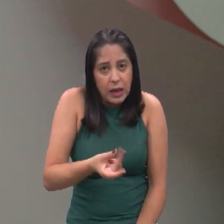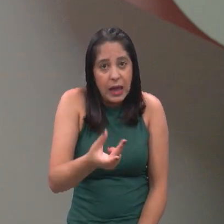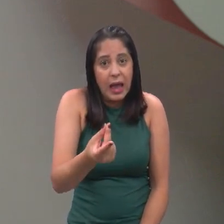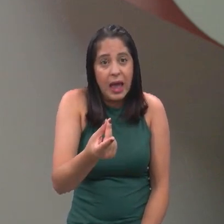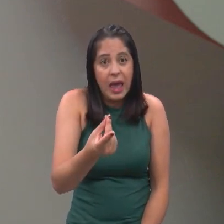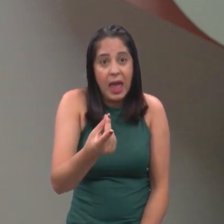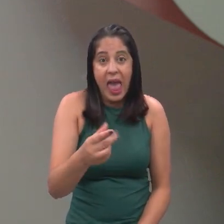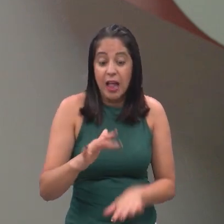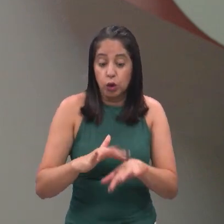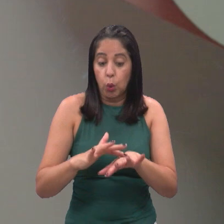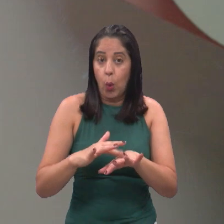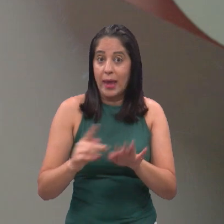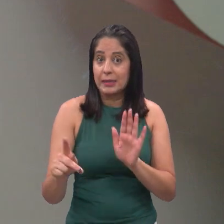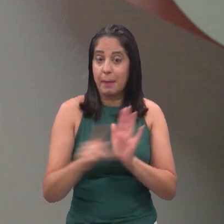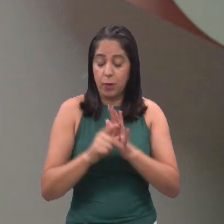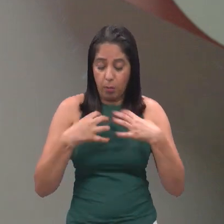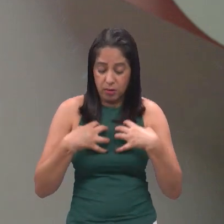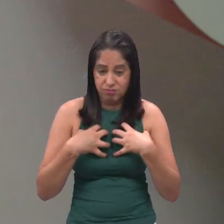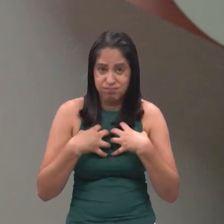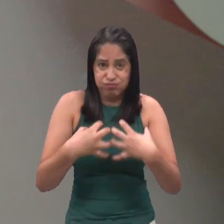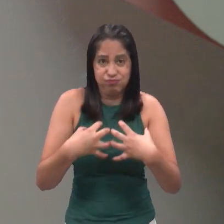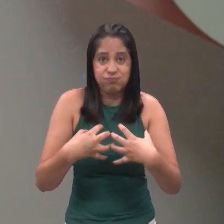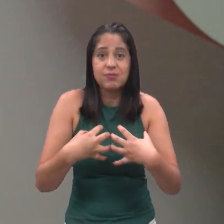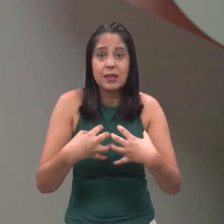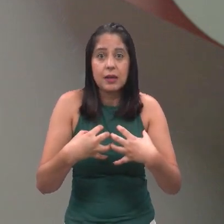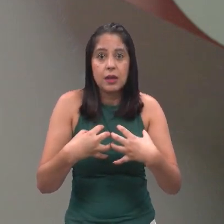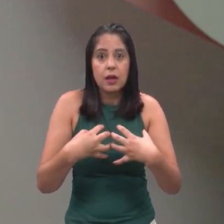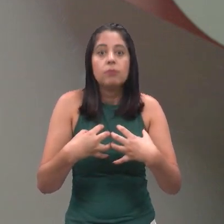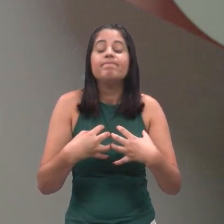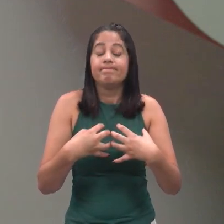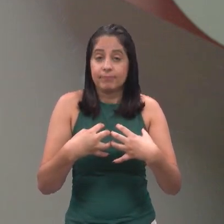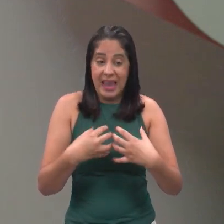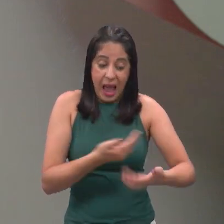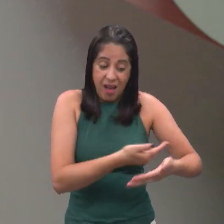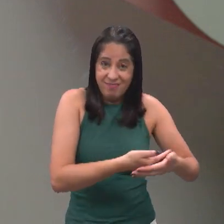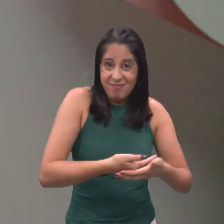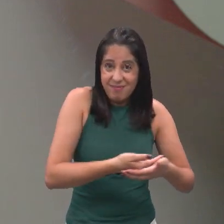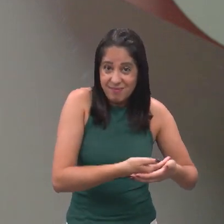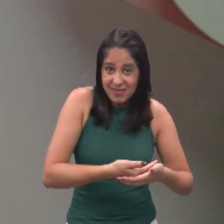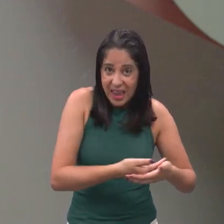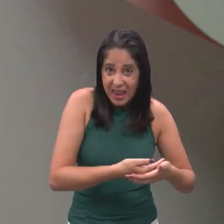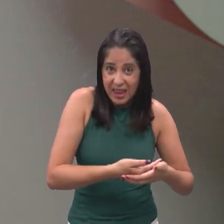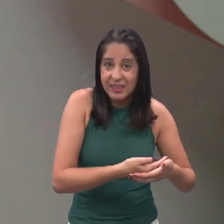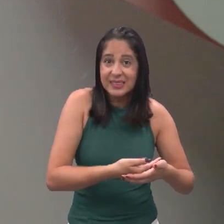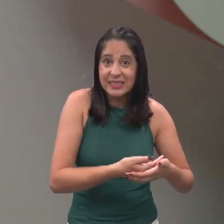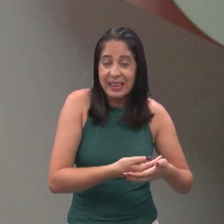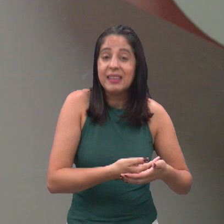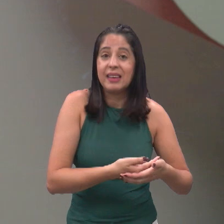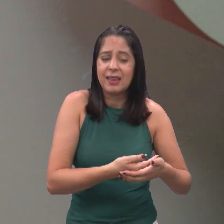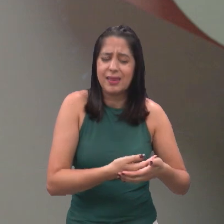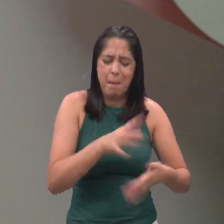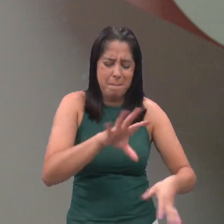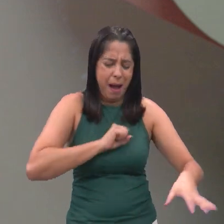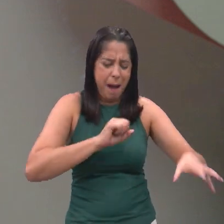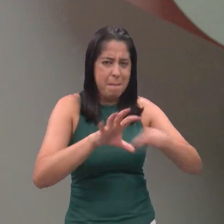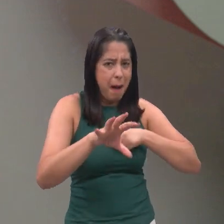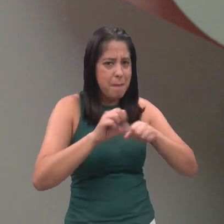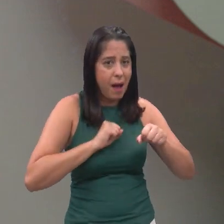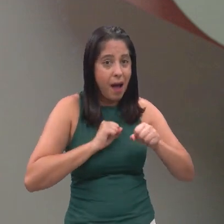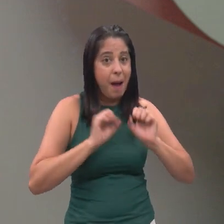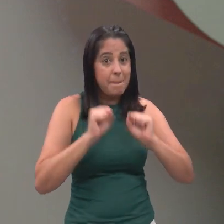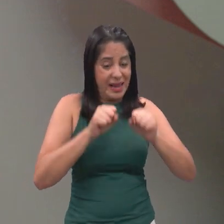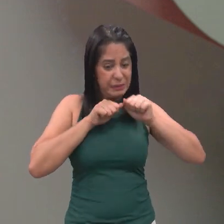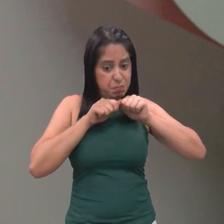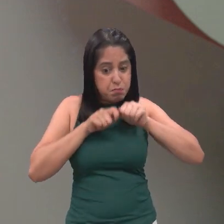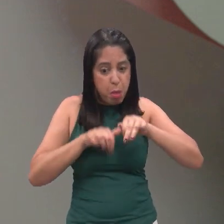o ar até os pulmões. Essa doença é muito comum em bebês e altamente contagiosa. Depois do intervalo,